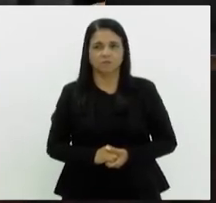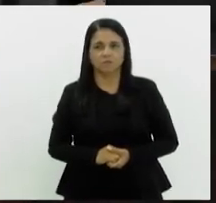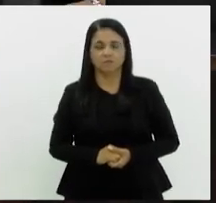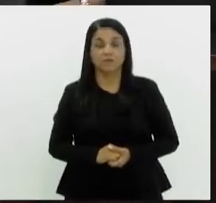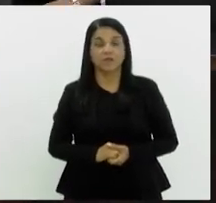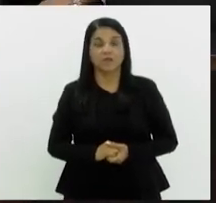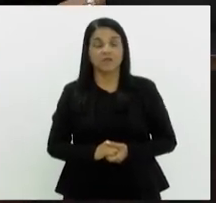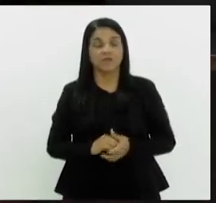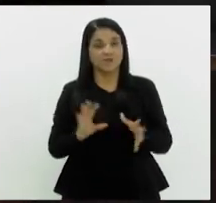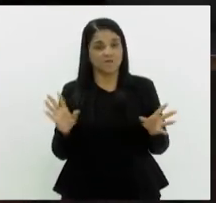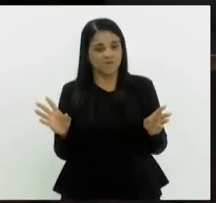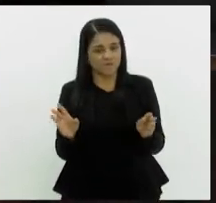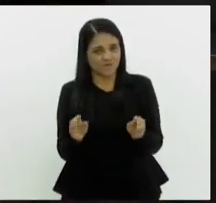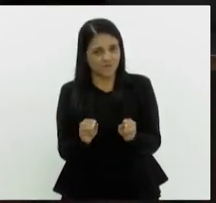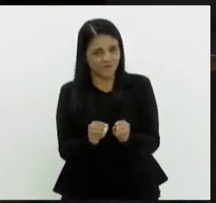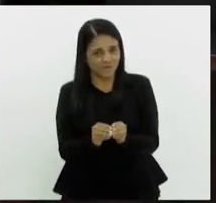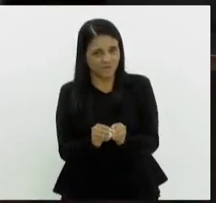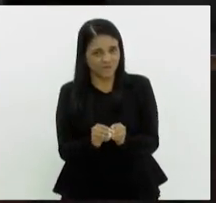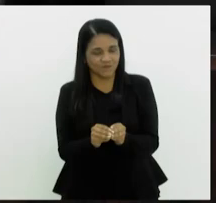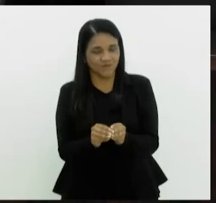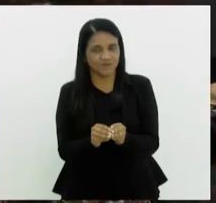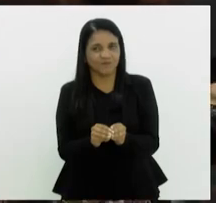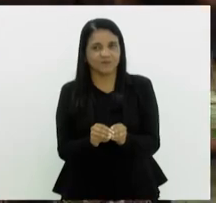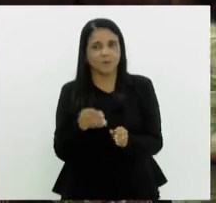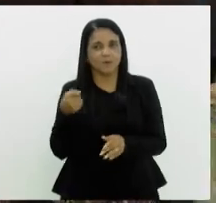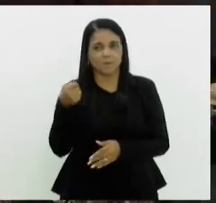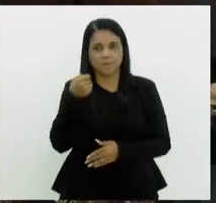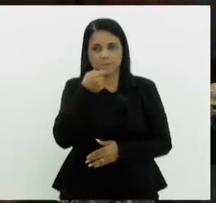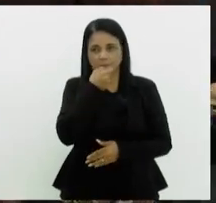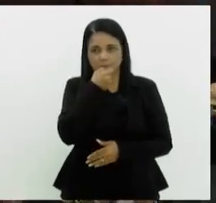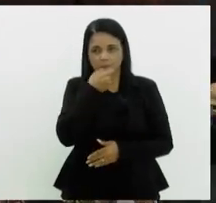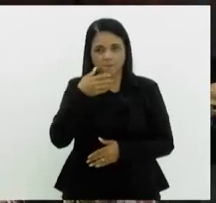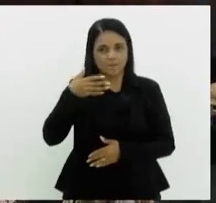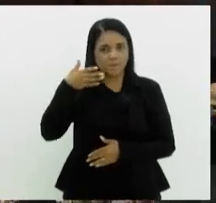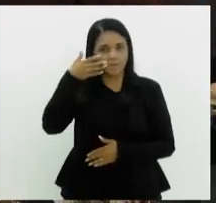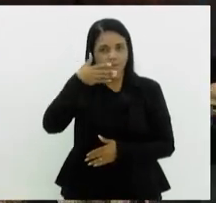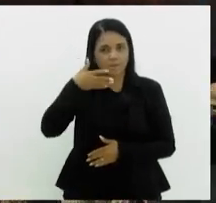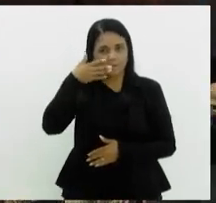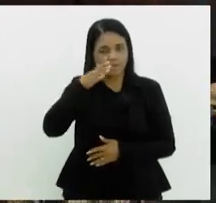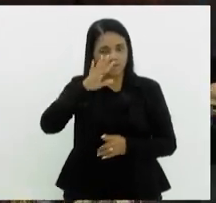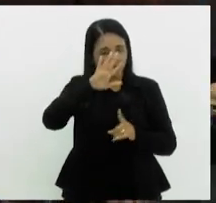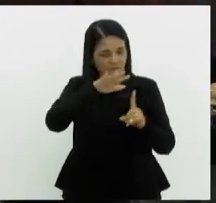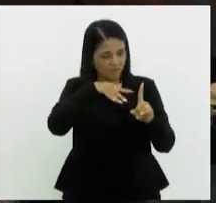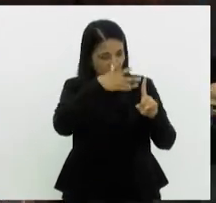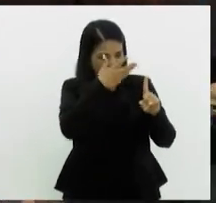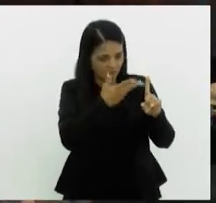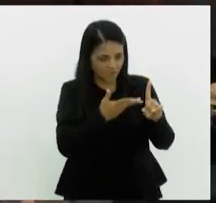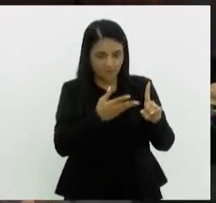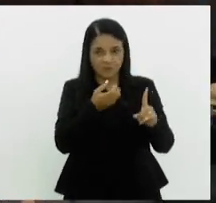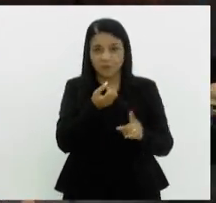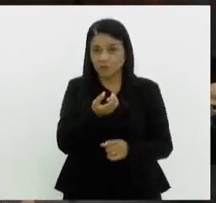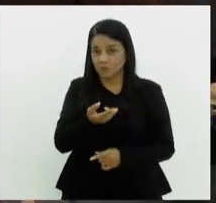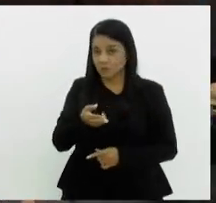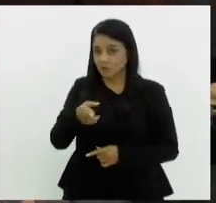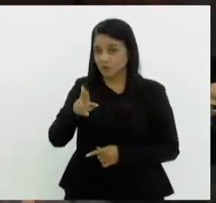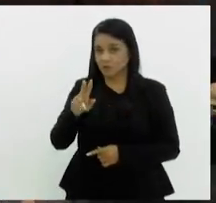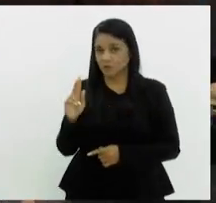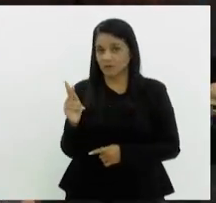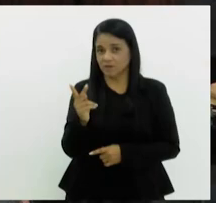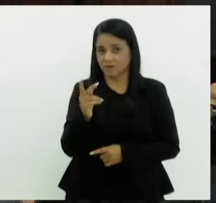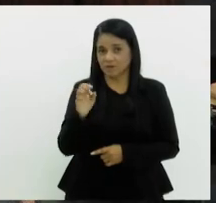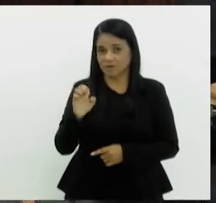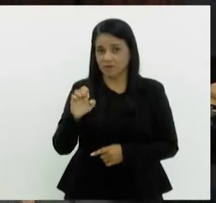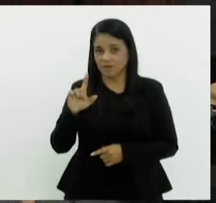E, finalizando, eu gostaria de passar aqui a palavra à nossa homenageada de hoje,